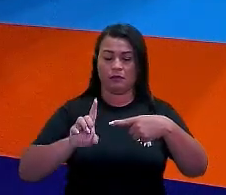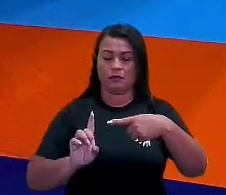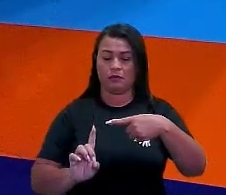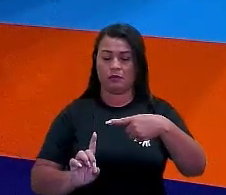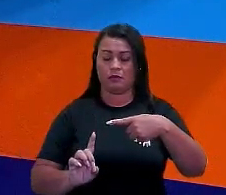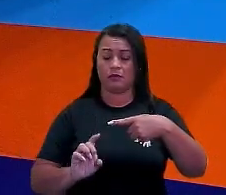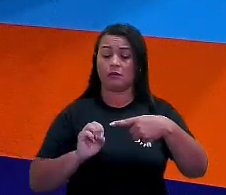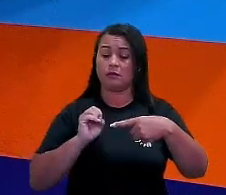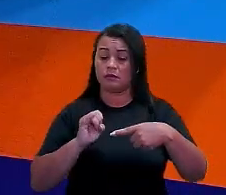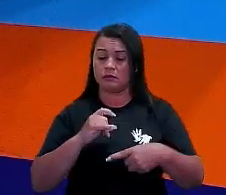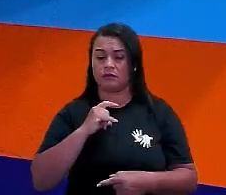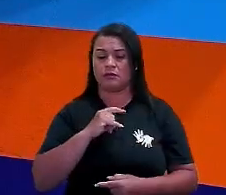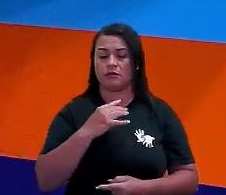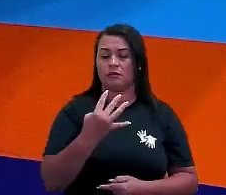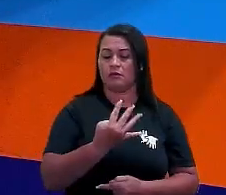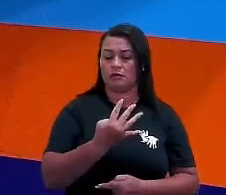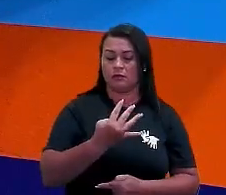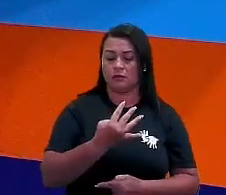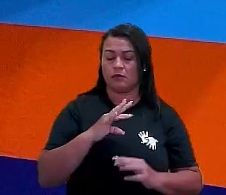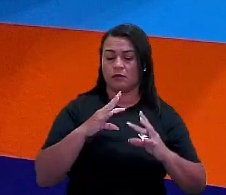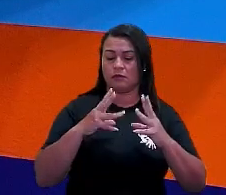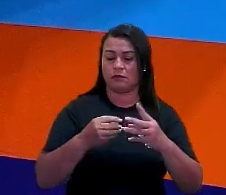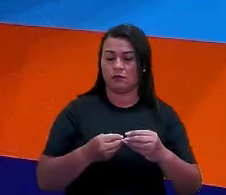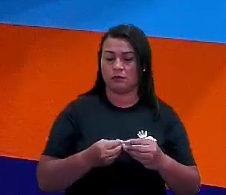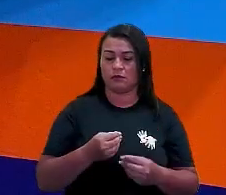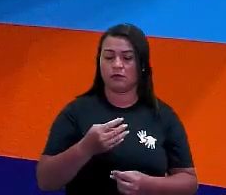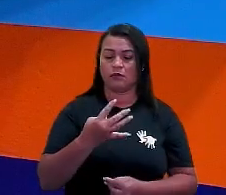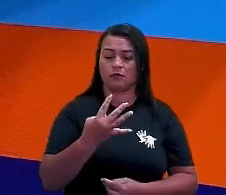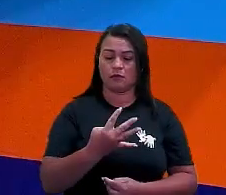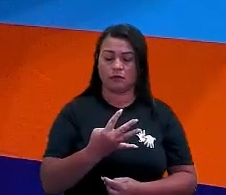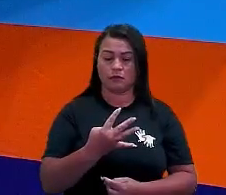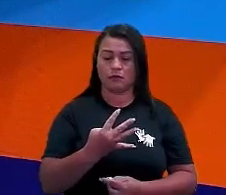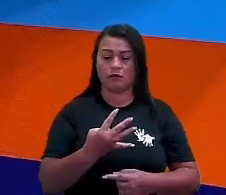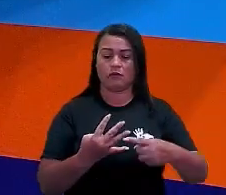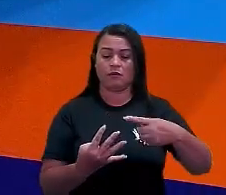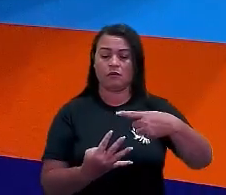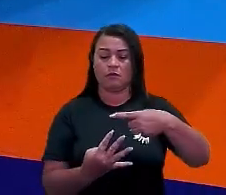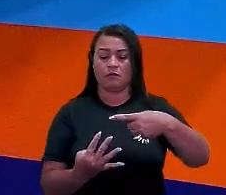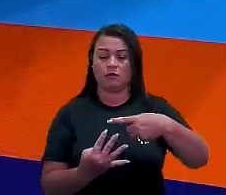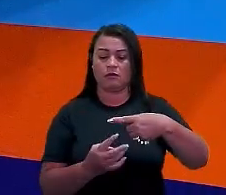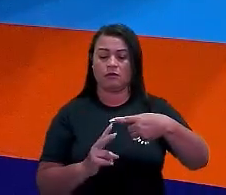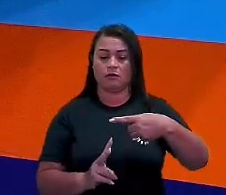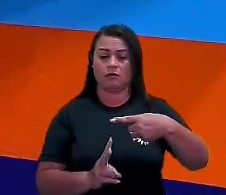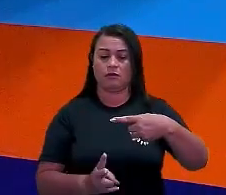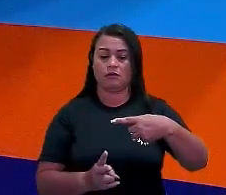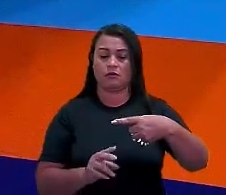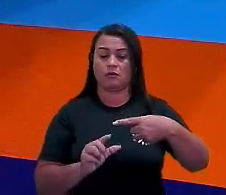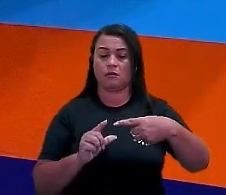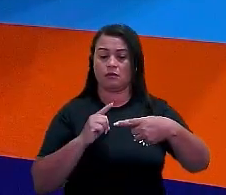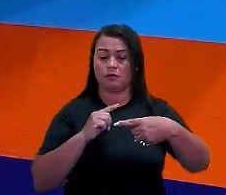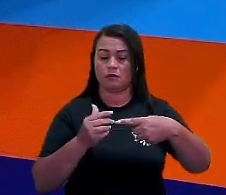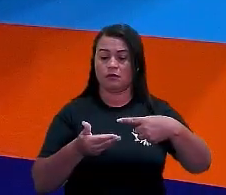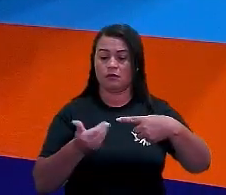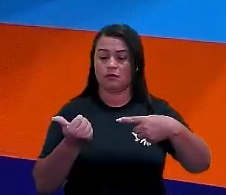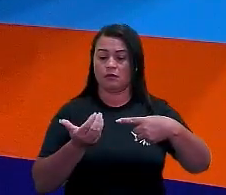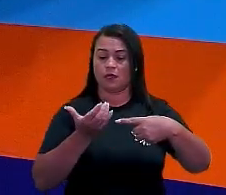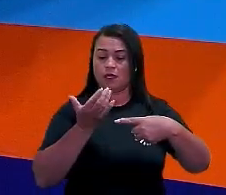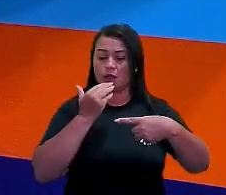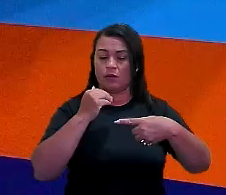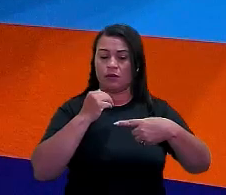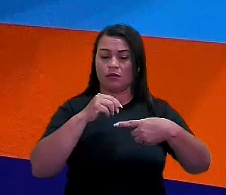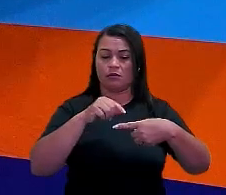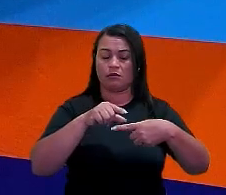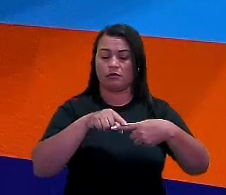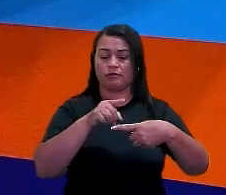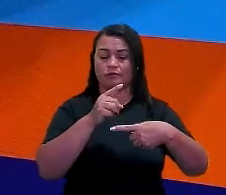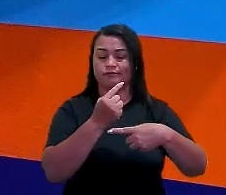ao todo, então ela vai ficar sempre aqui embaixo o todo. E o que foi consumido, o que foi gasto, vai sempre